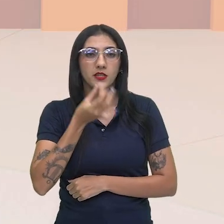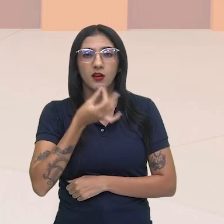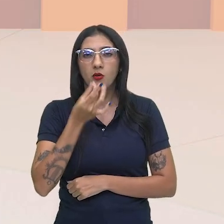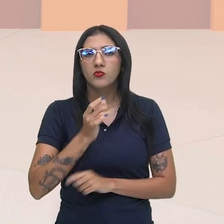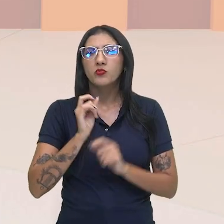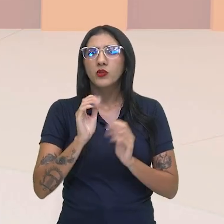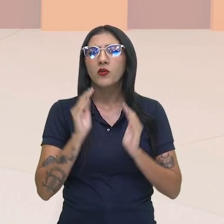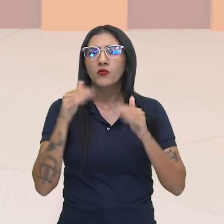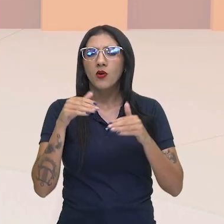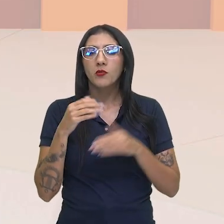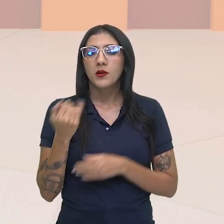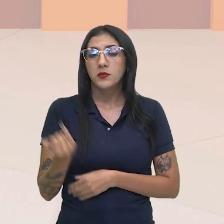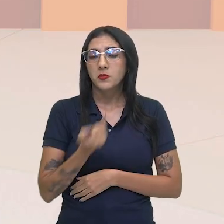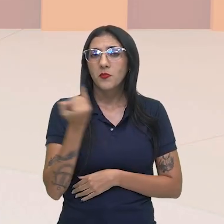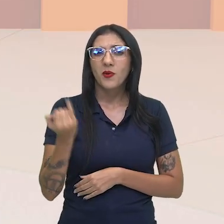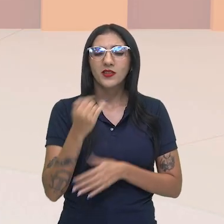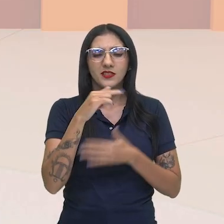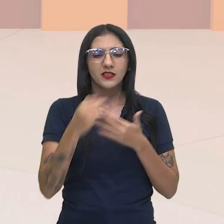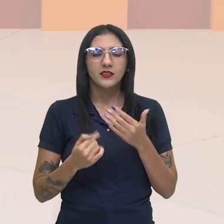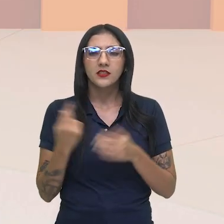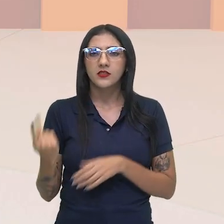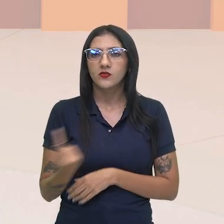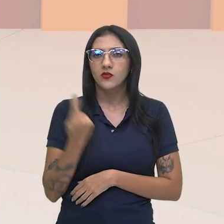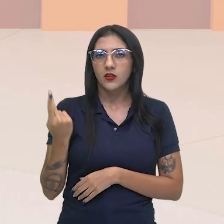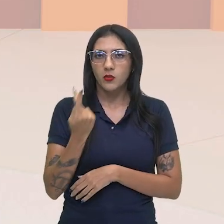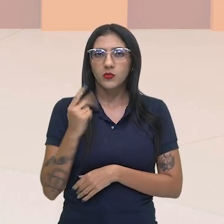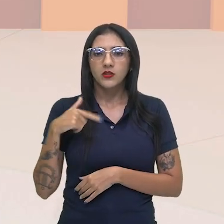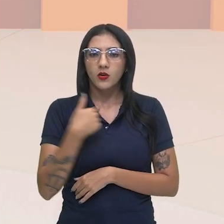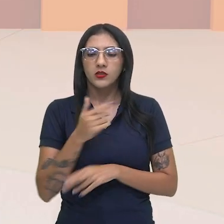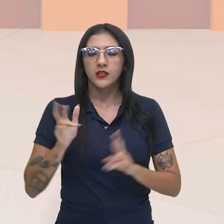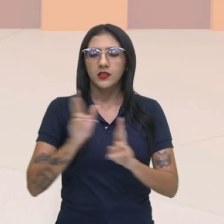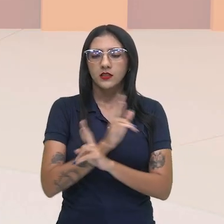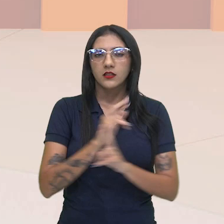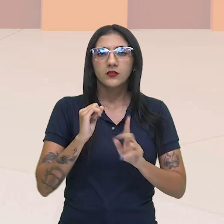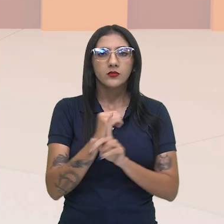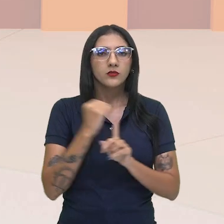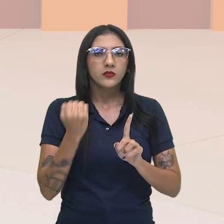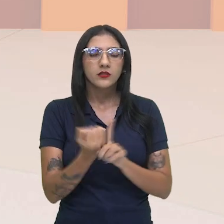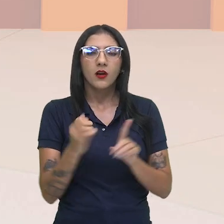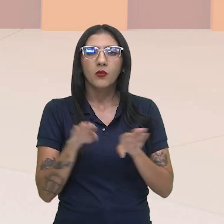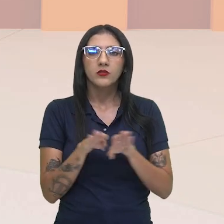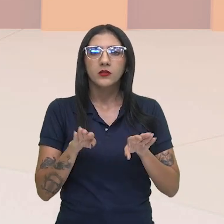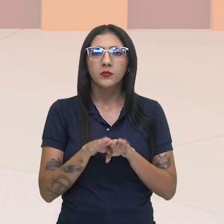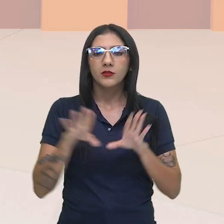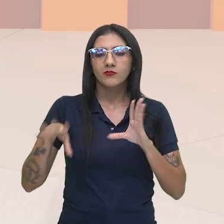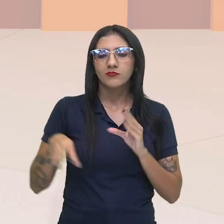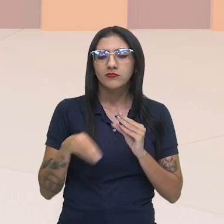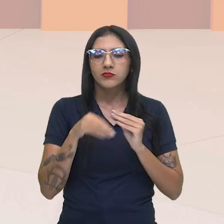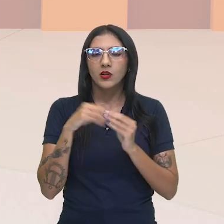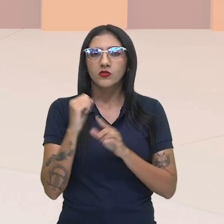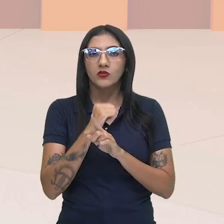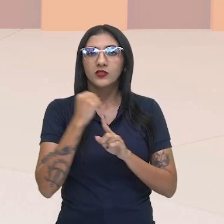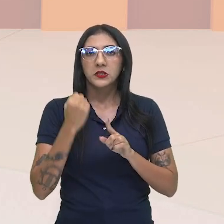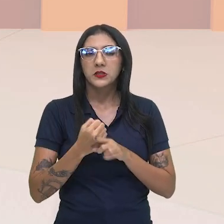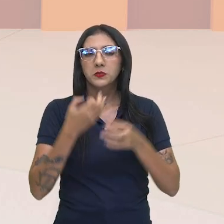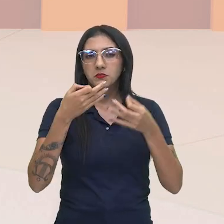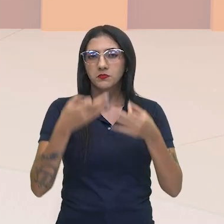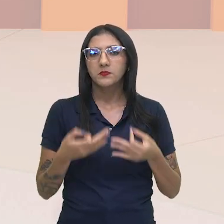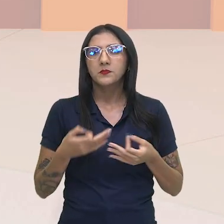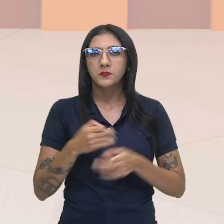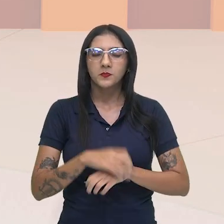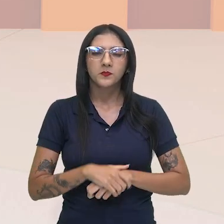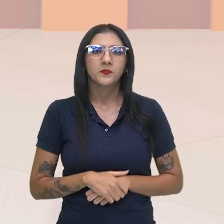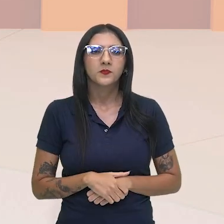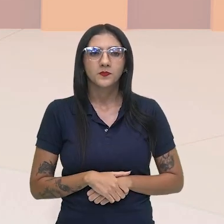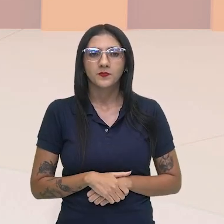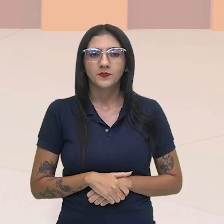importância desses valores nas relações sociais e na construção de uma sociedade mais justa, tá bom? Então,